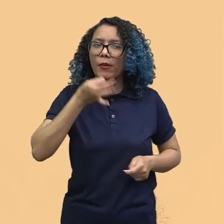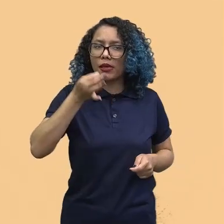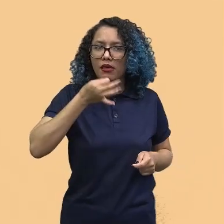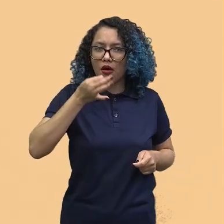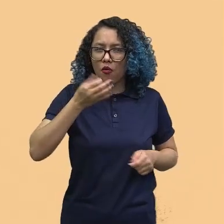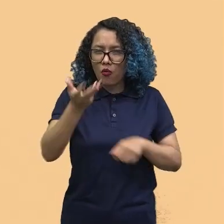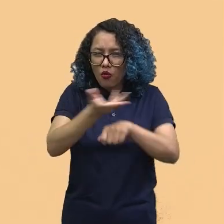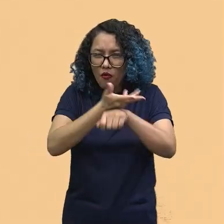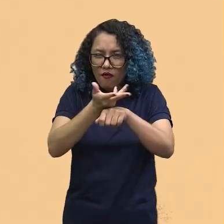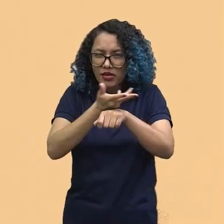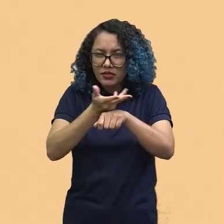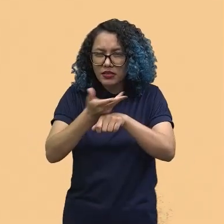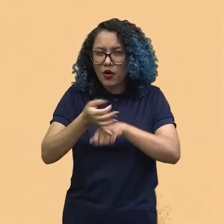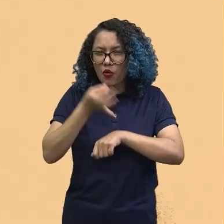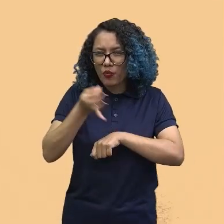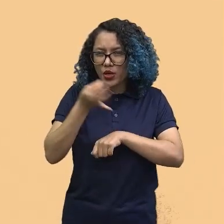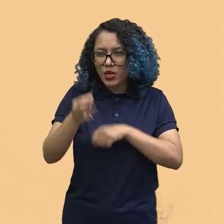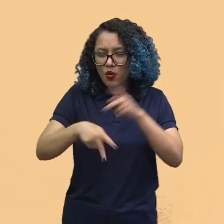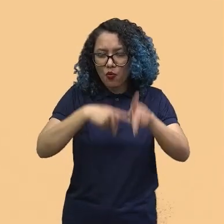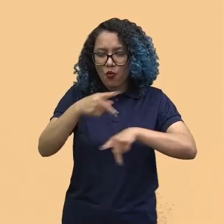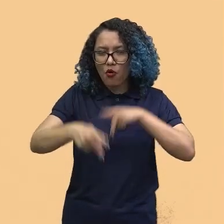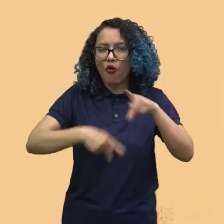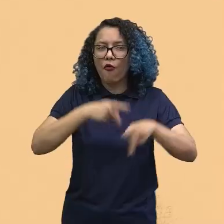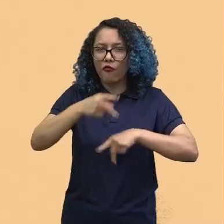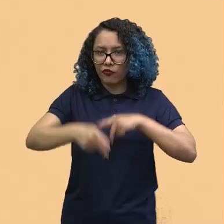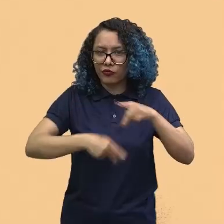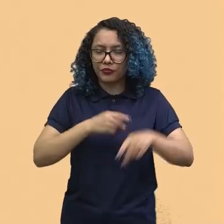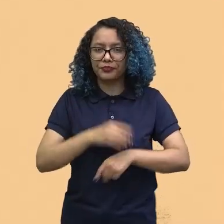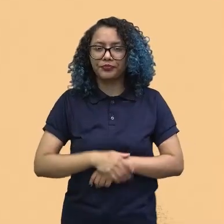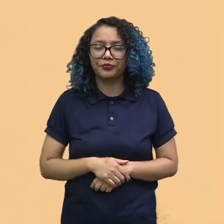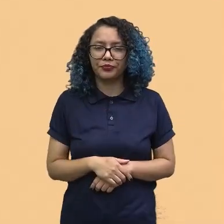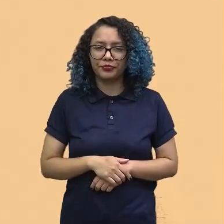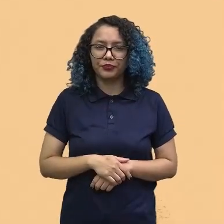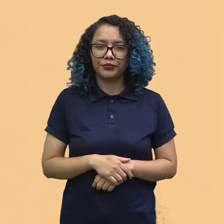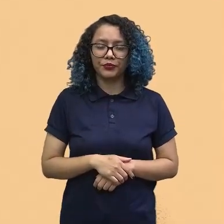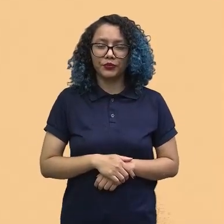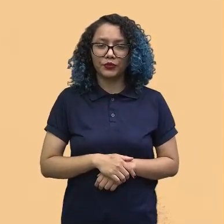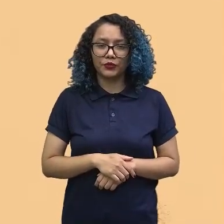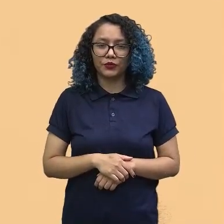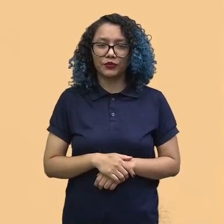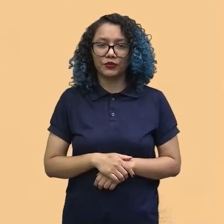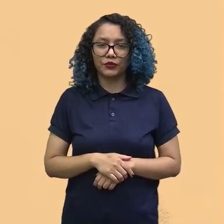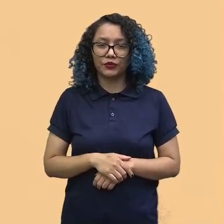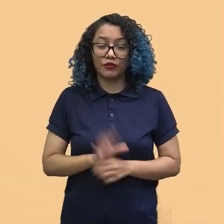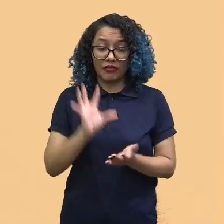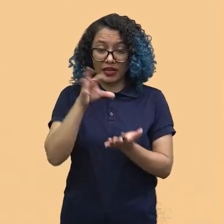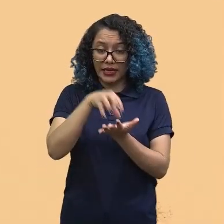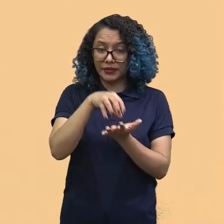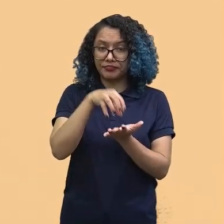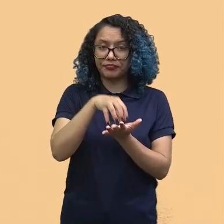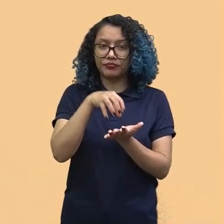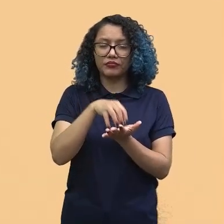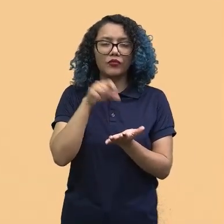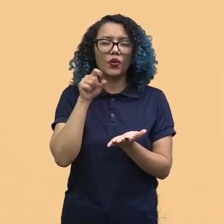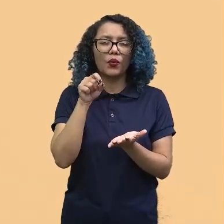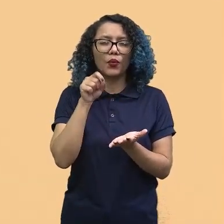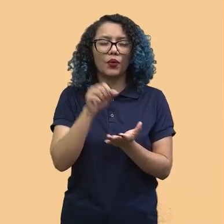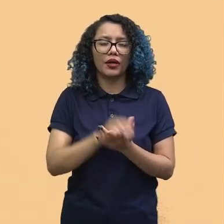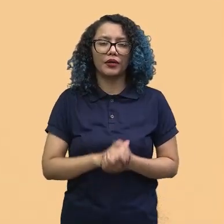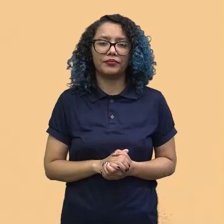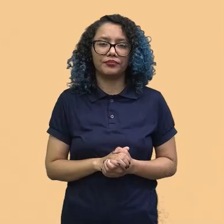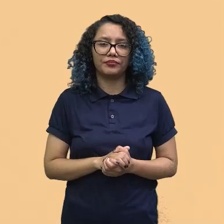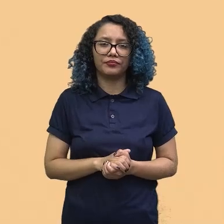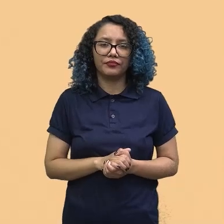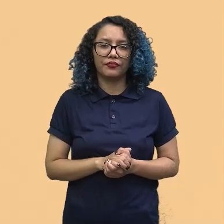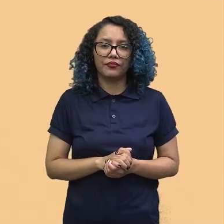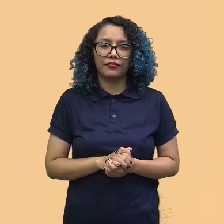pública. Tanto que esse setor, né, do governo brasileiro, ele vai ser